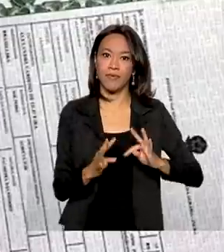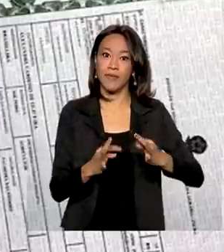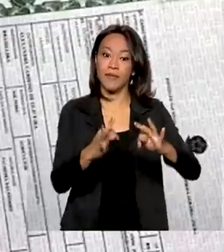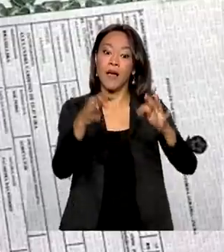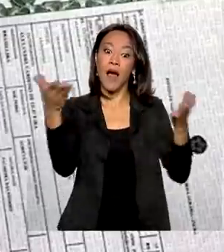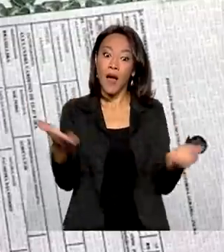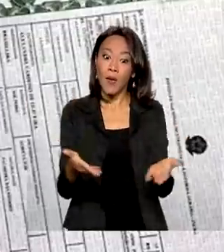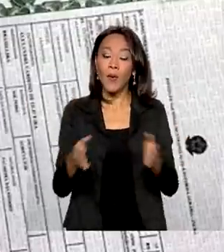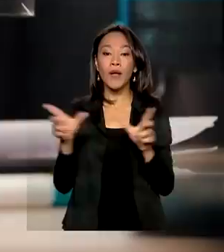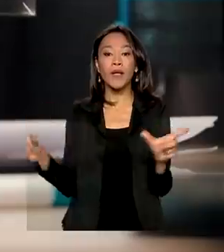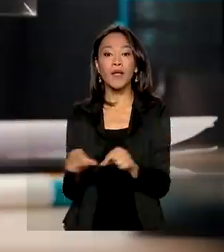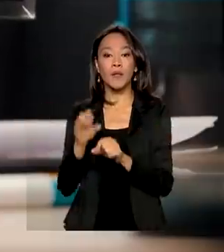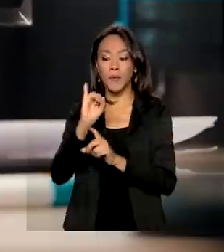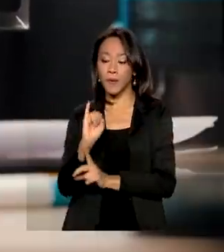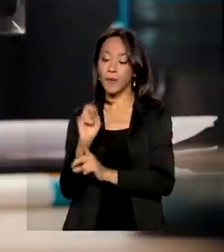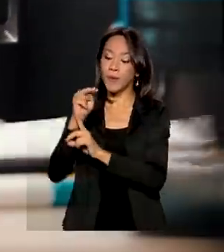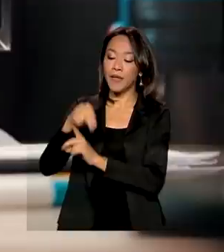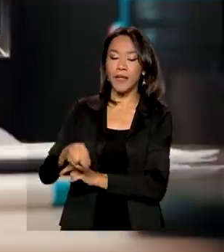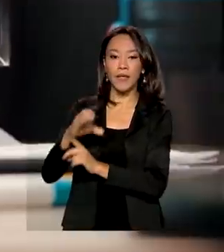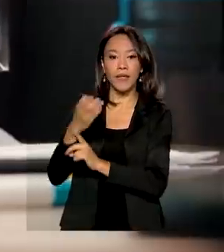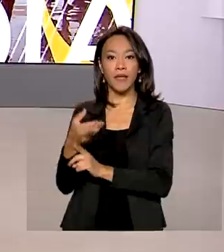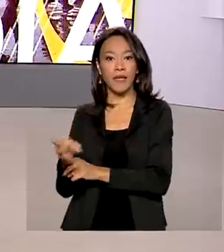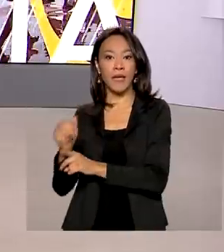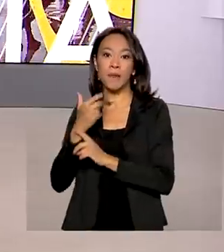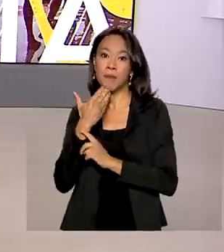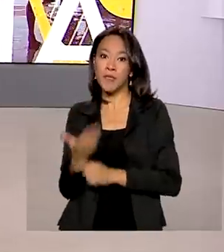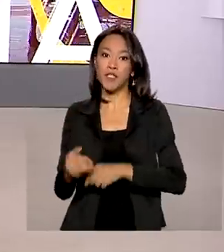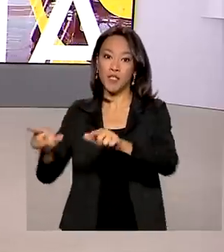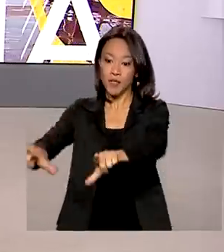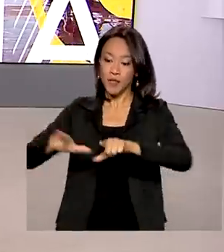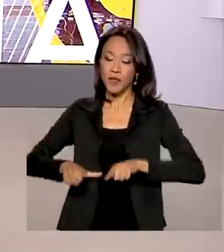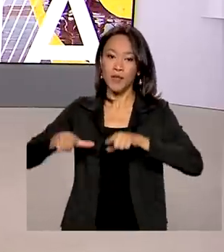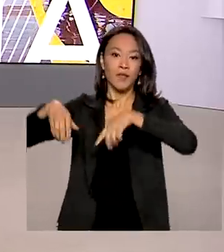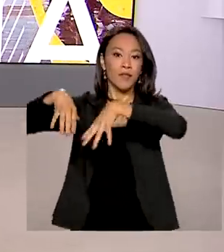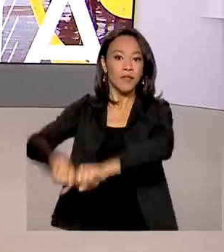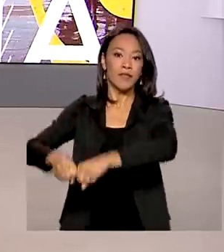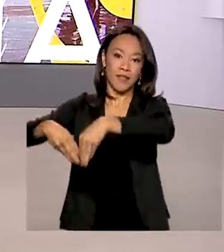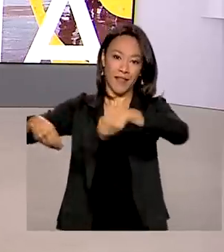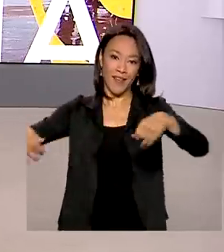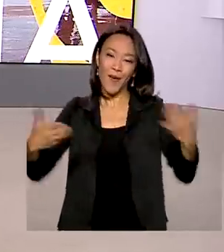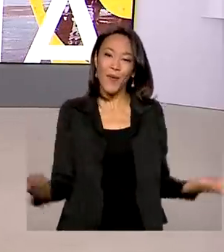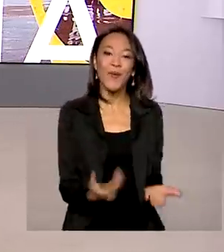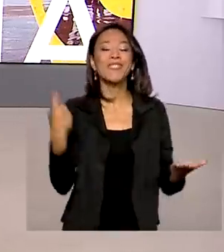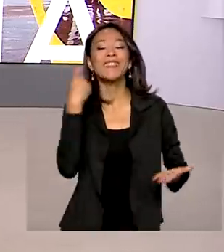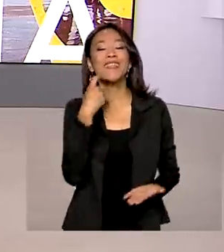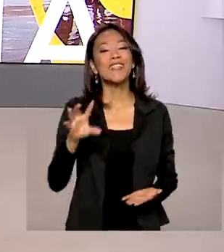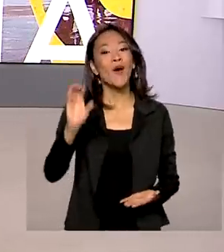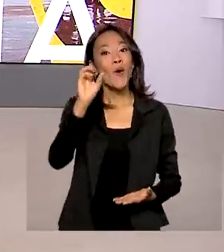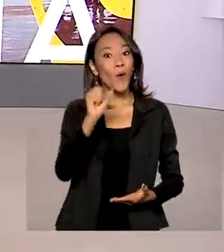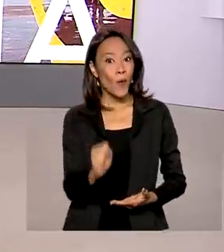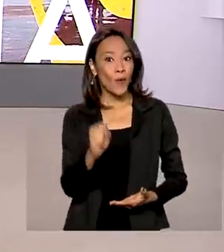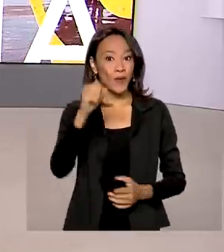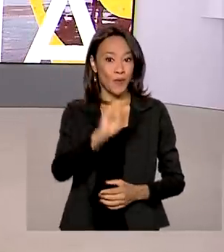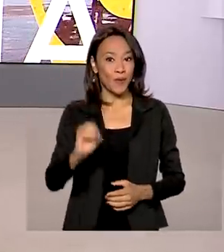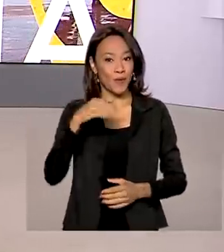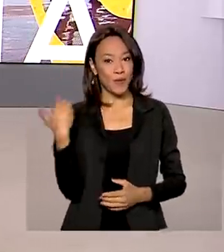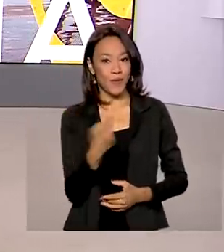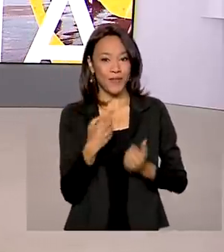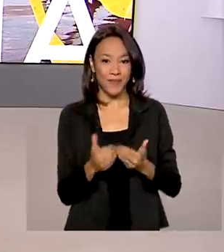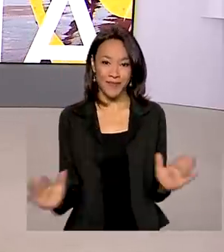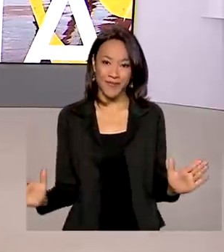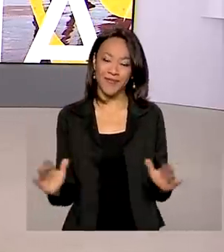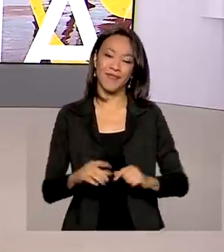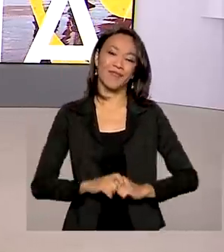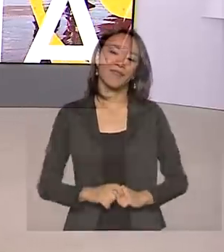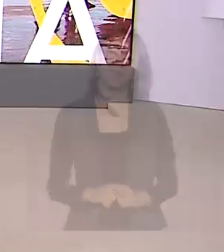INCRA para pedido os inclusive de títulos da Terra hoje é sexta feira oito de outubro o Brasil em dia está